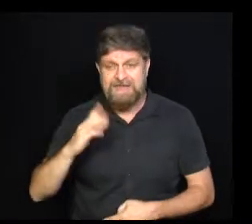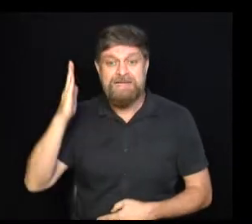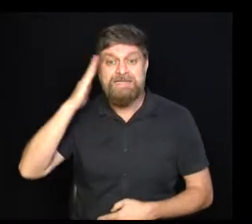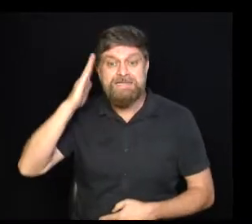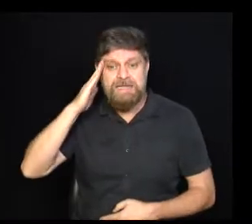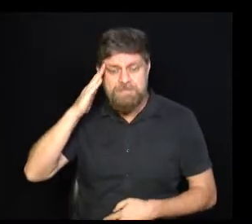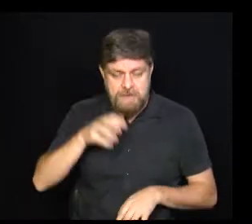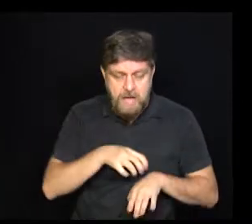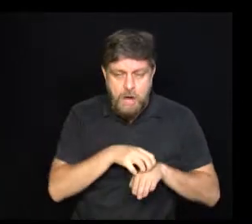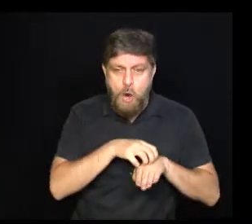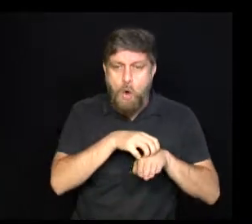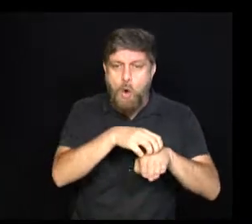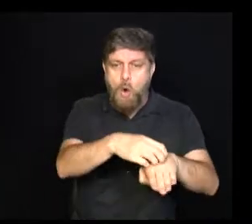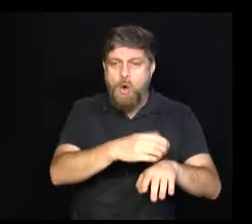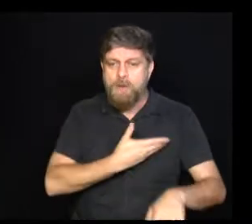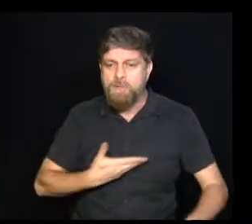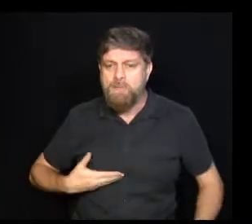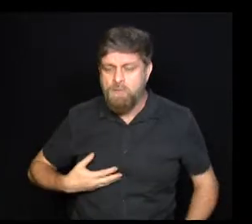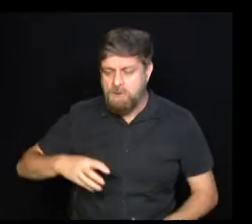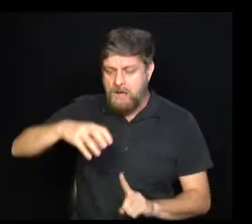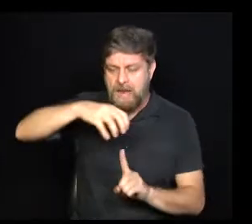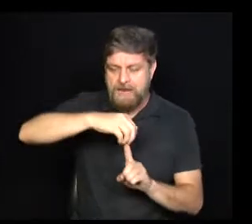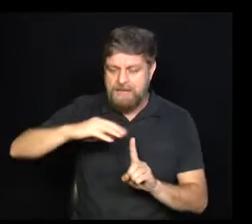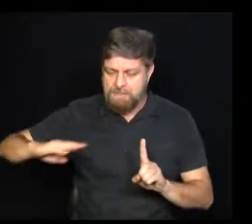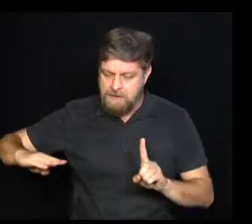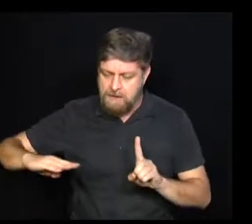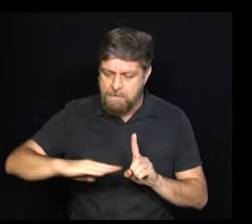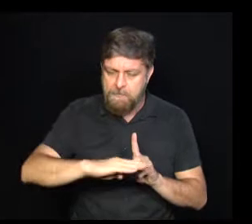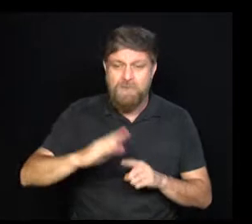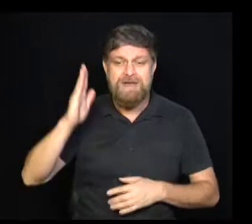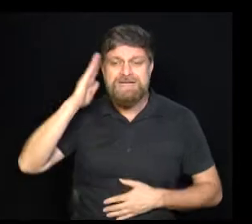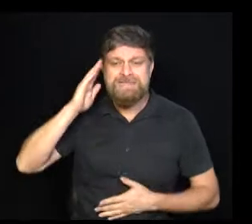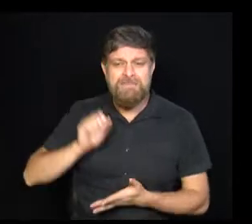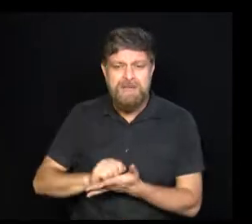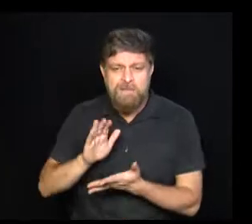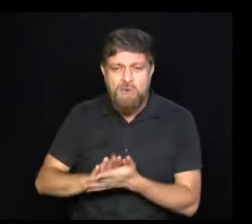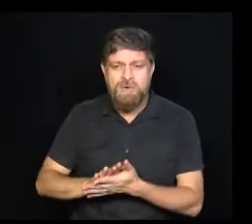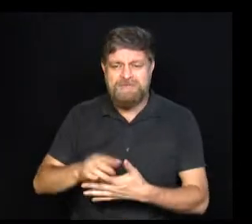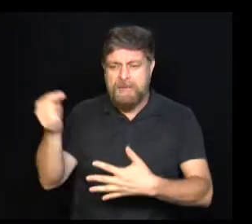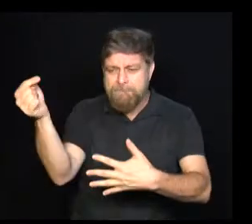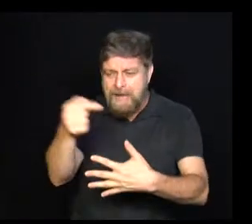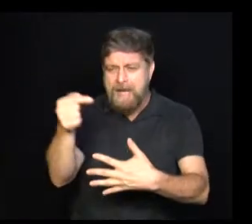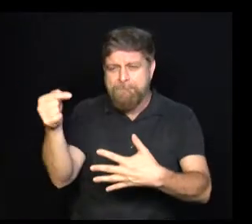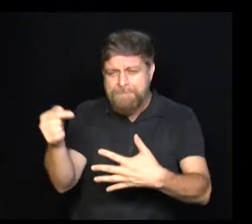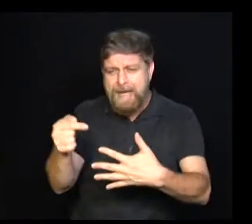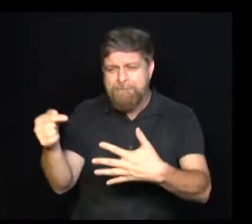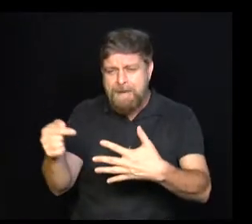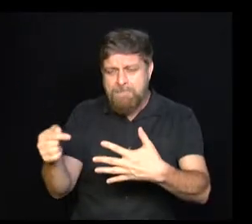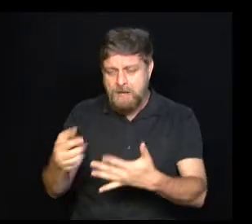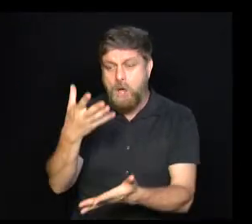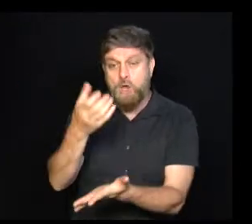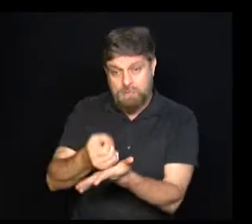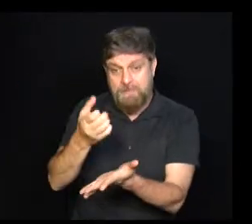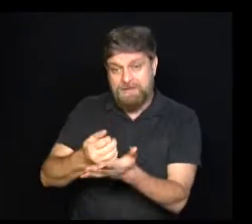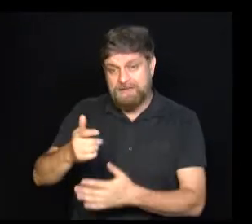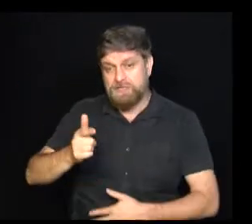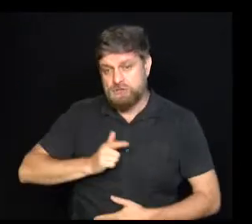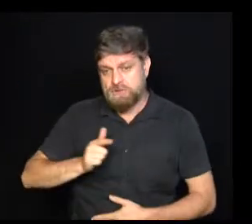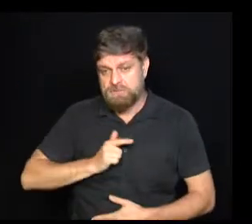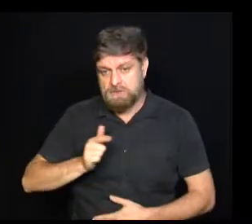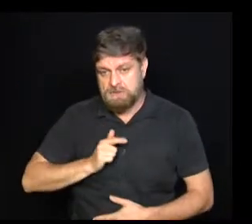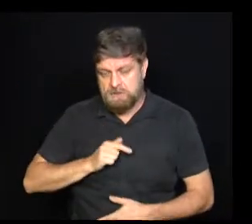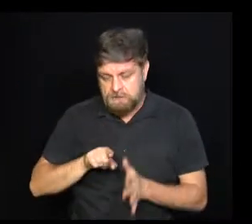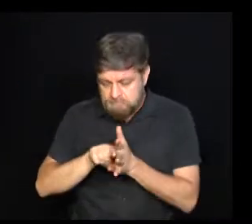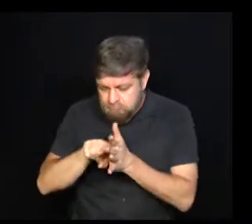de linhas, em relação a multas. Tem uma série de situações que estão presentes no aplicativo